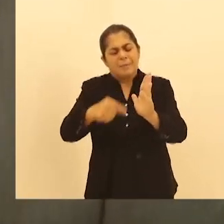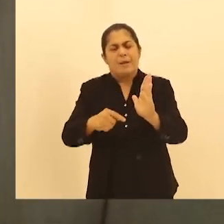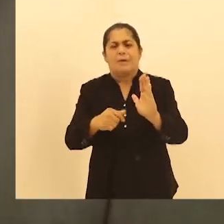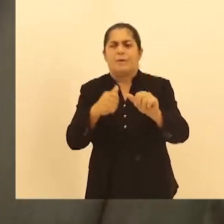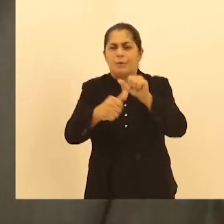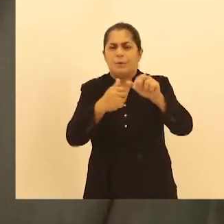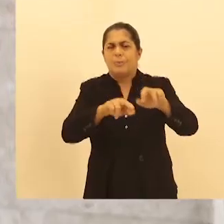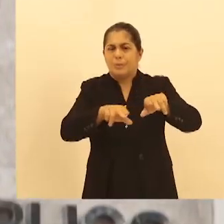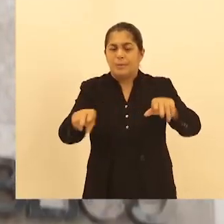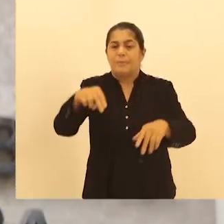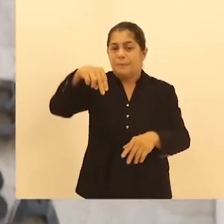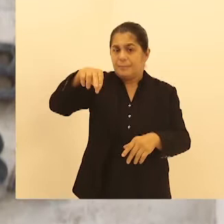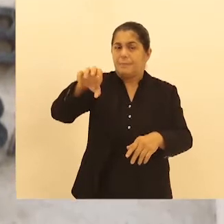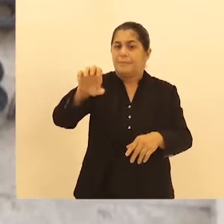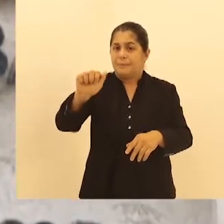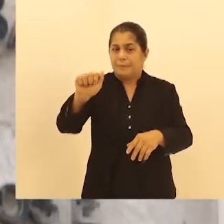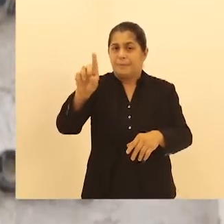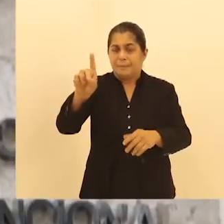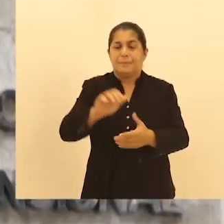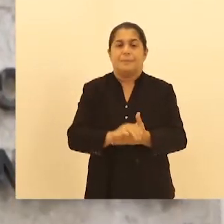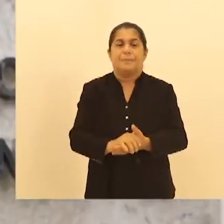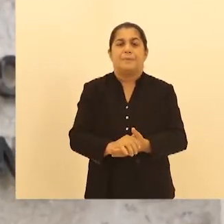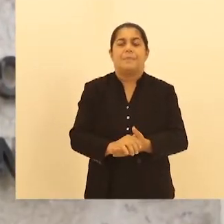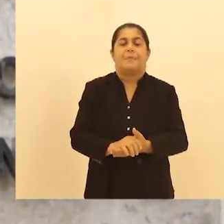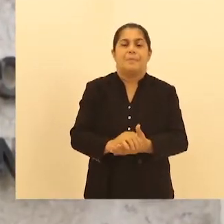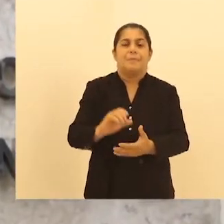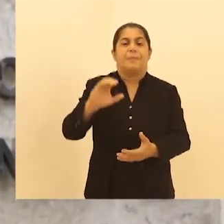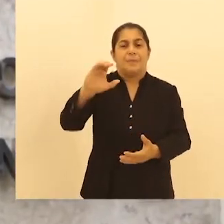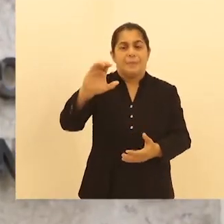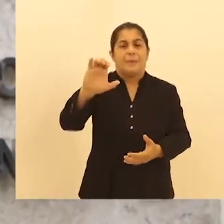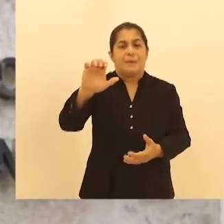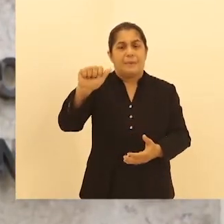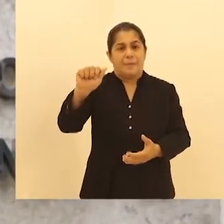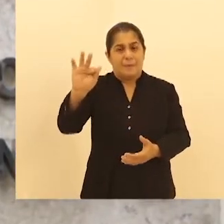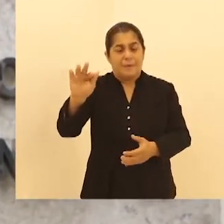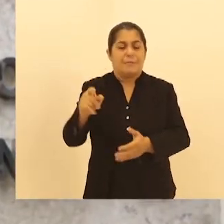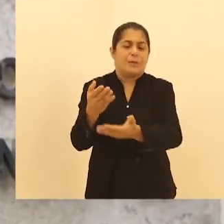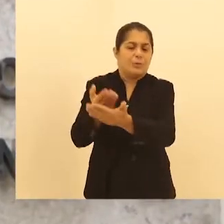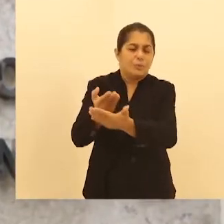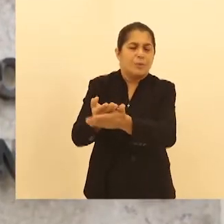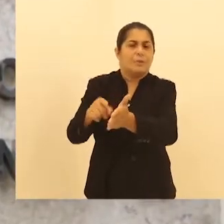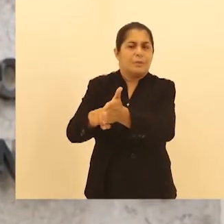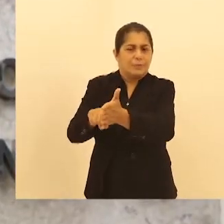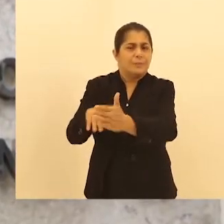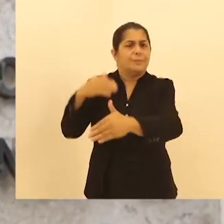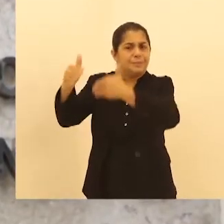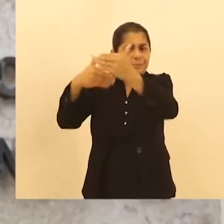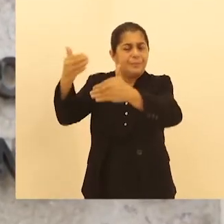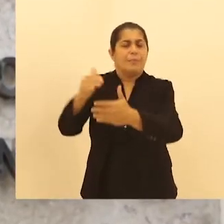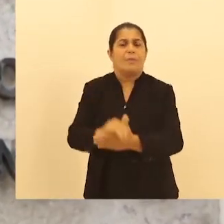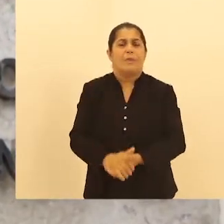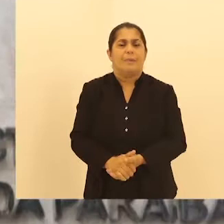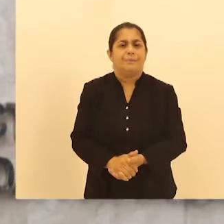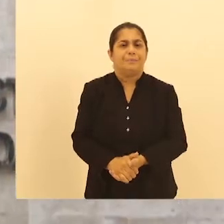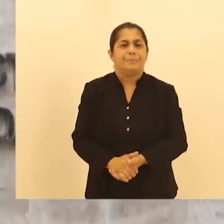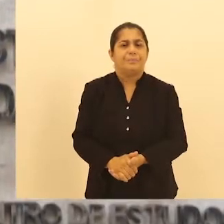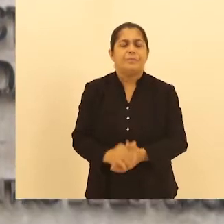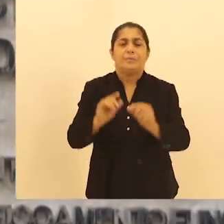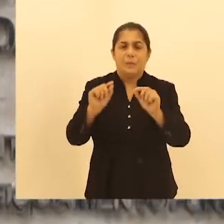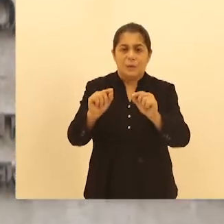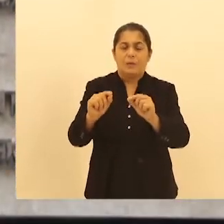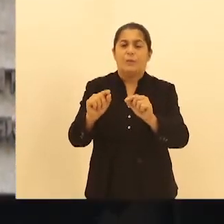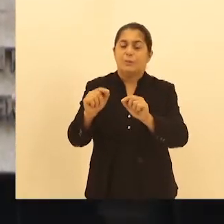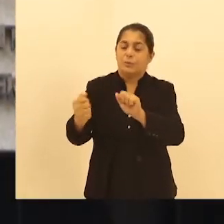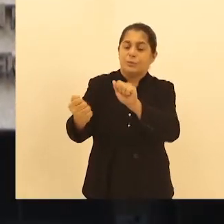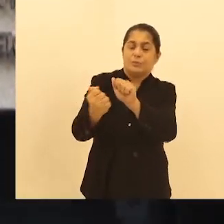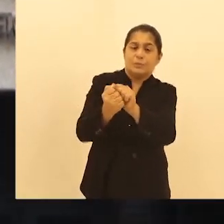atualizados o nead está localizado no seaf centro de estudos e aperfeiçoamento funcional do órgão